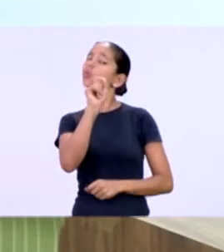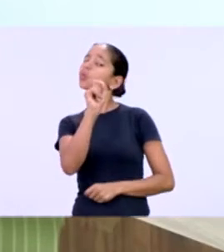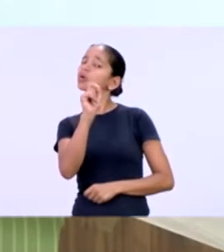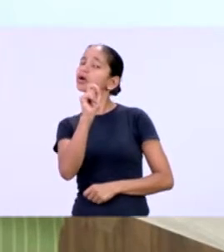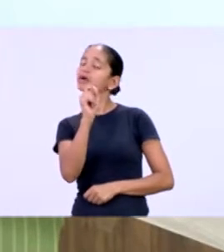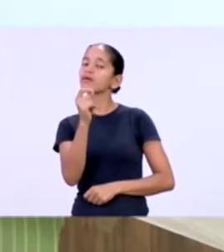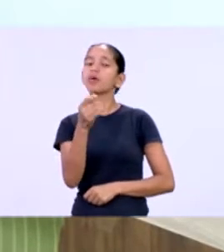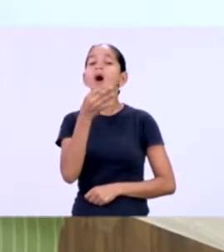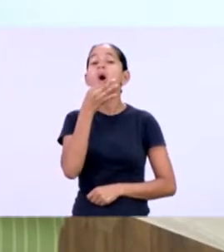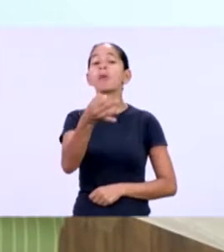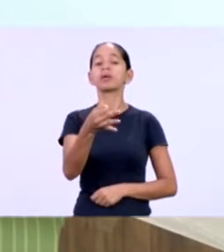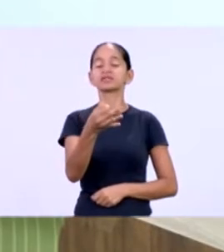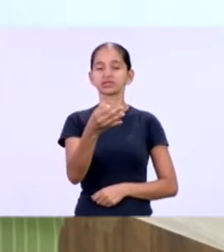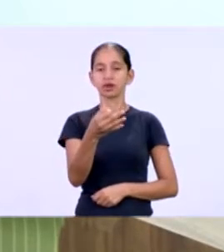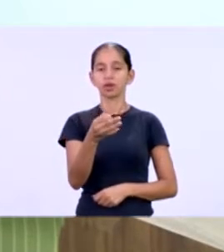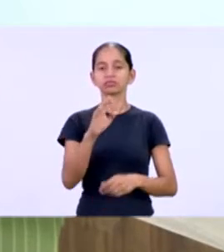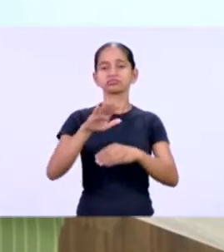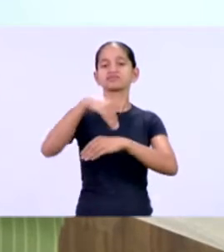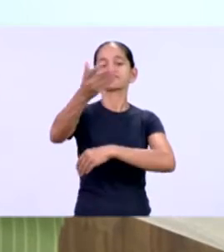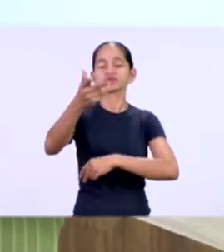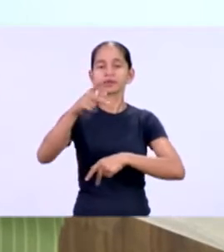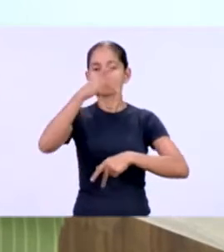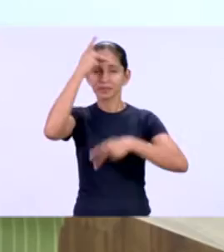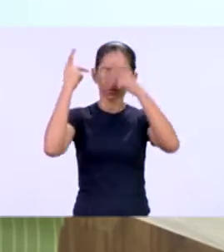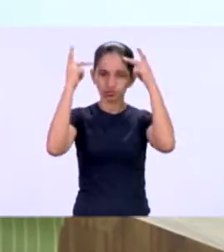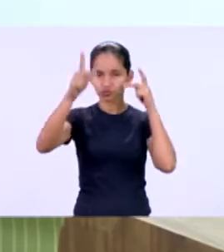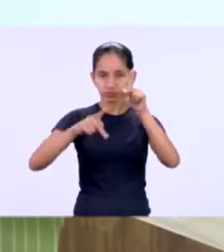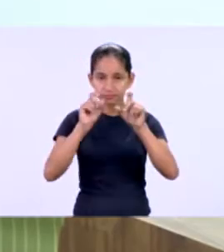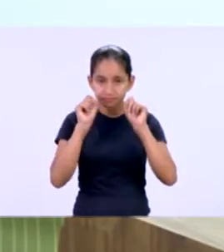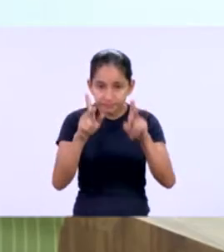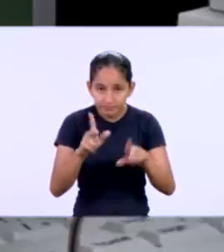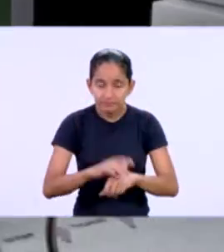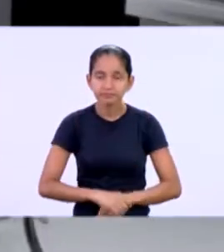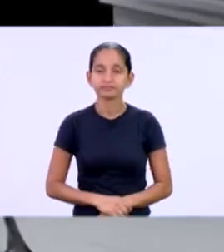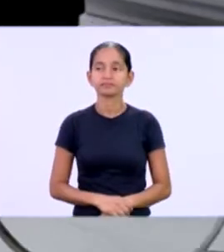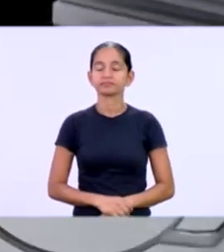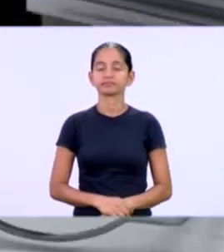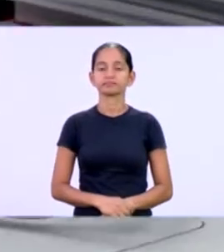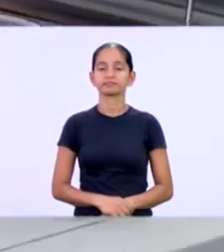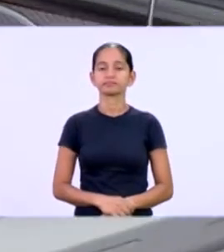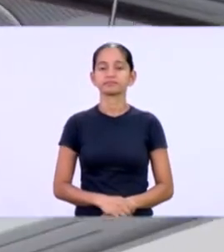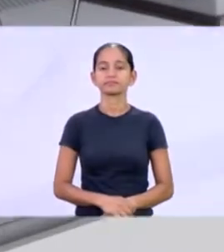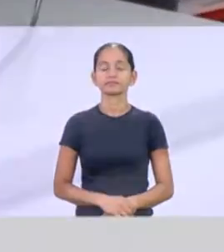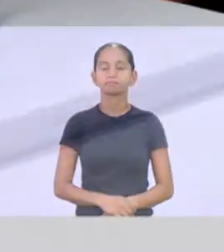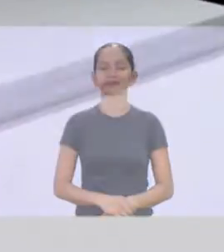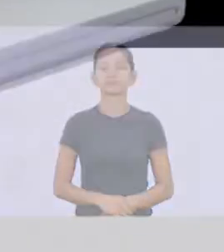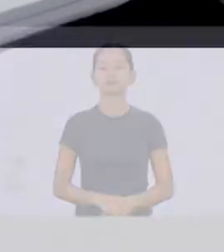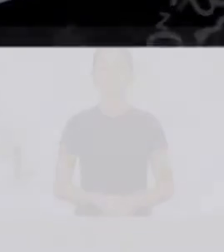querem sobre tributos. Dessa forma, tem um vídeo aí pra gente ver. Roda o vídeo, por favor.